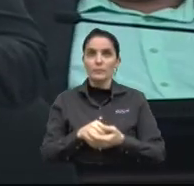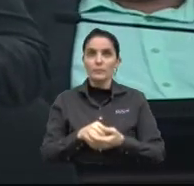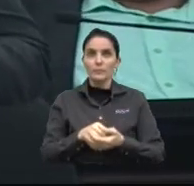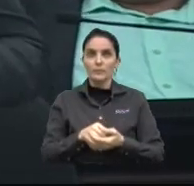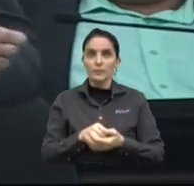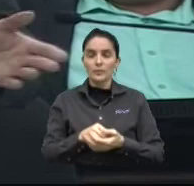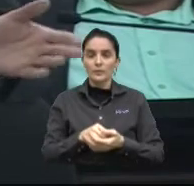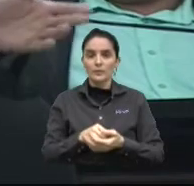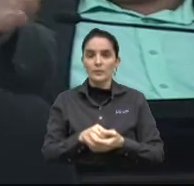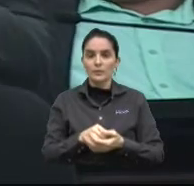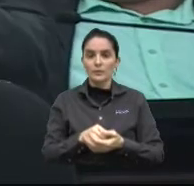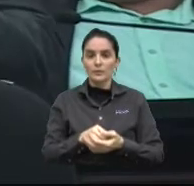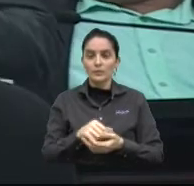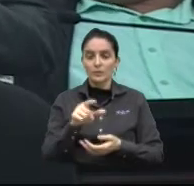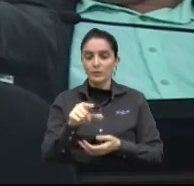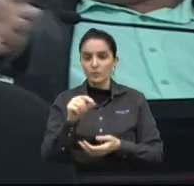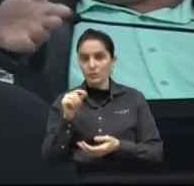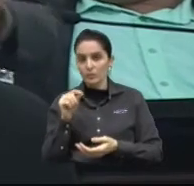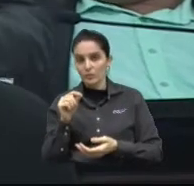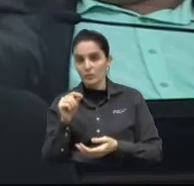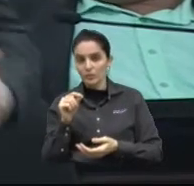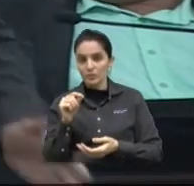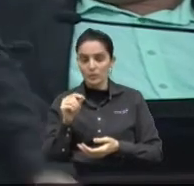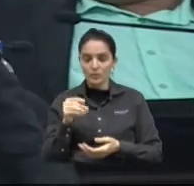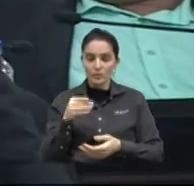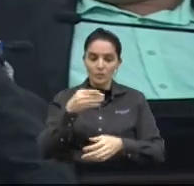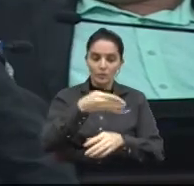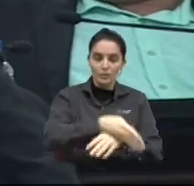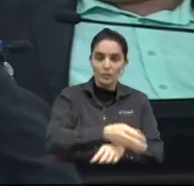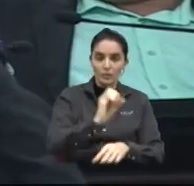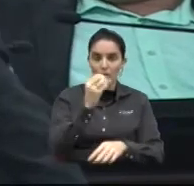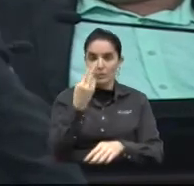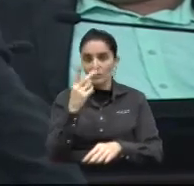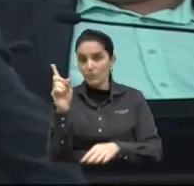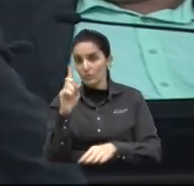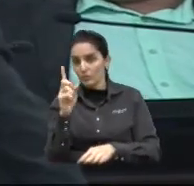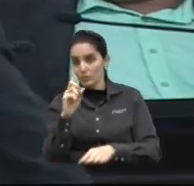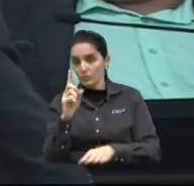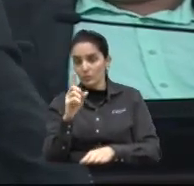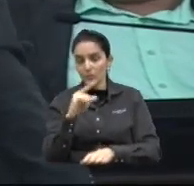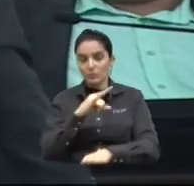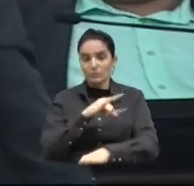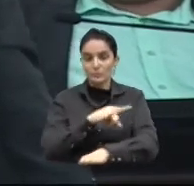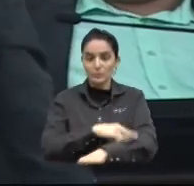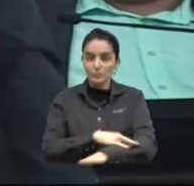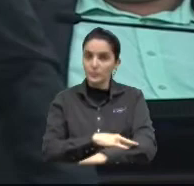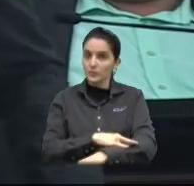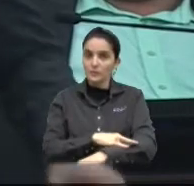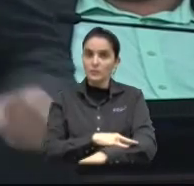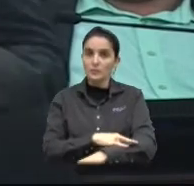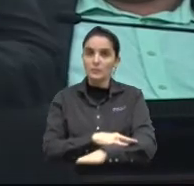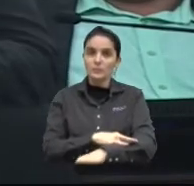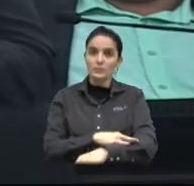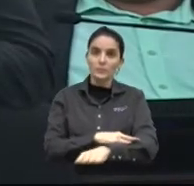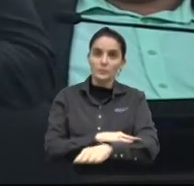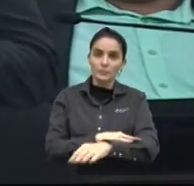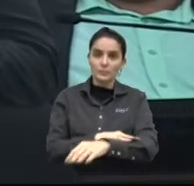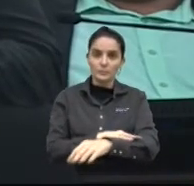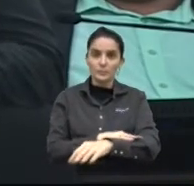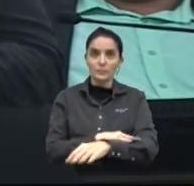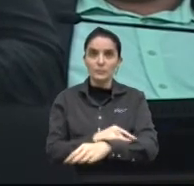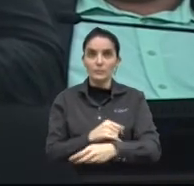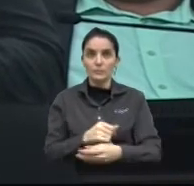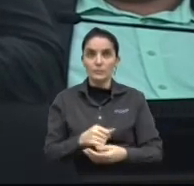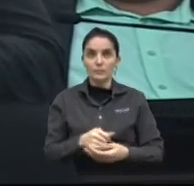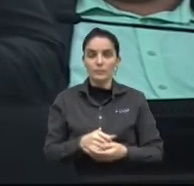de você poder ou não deter ou não autorização para usar o banheiro de